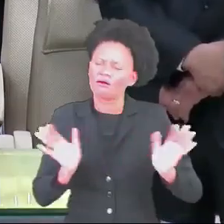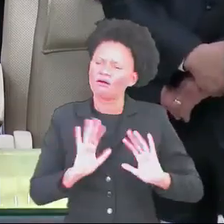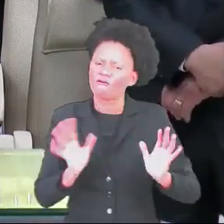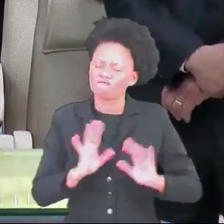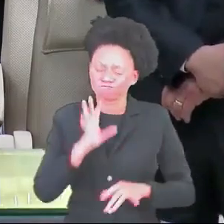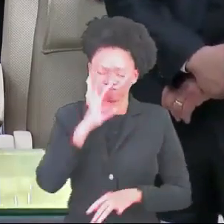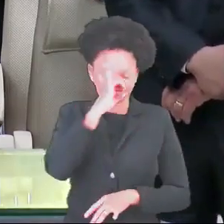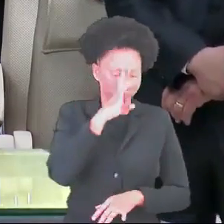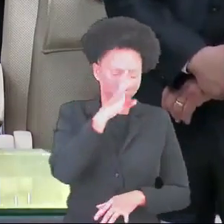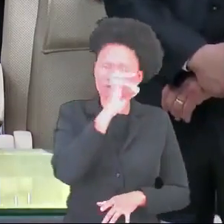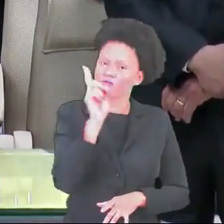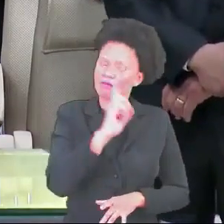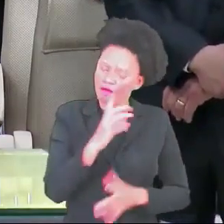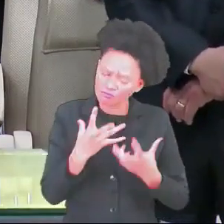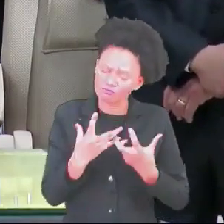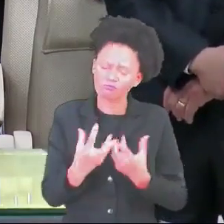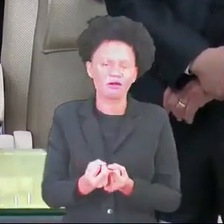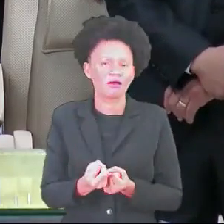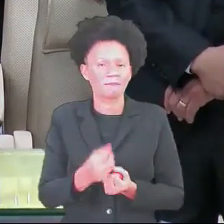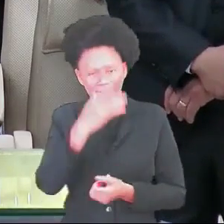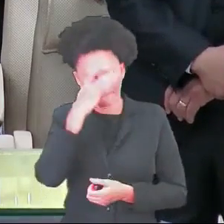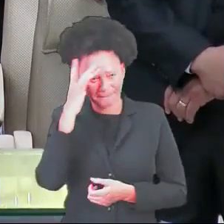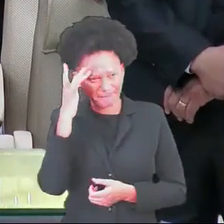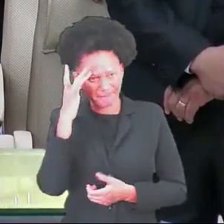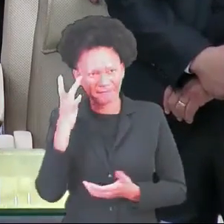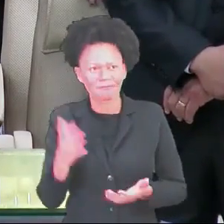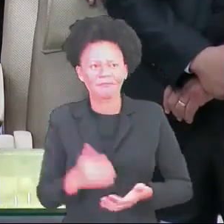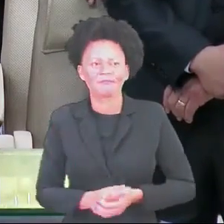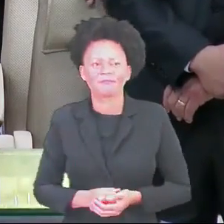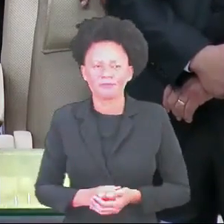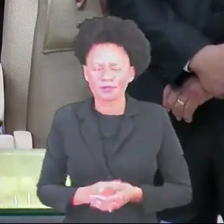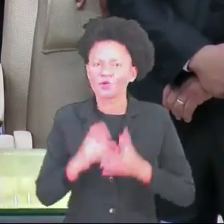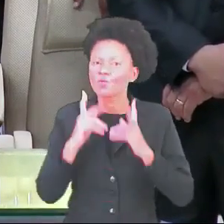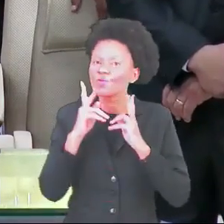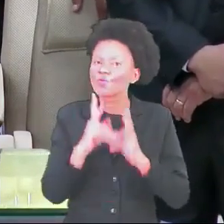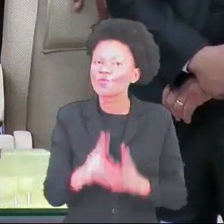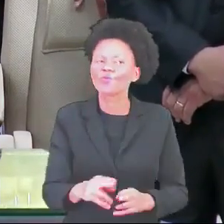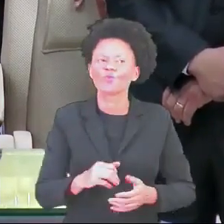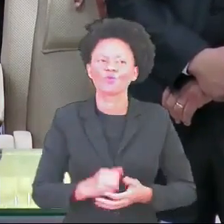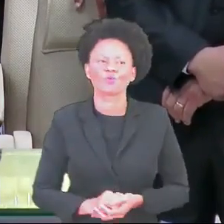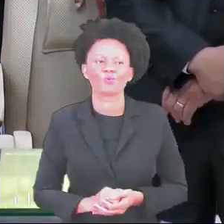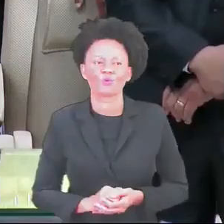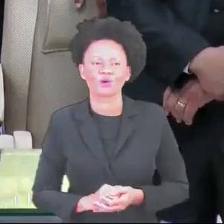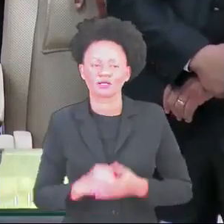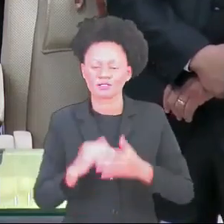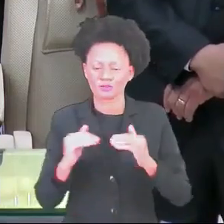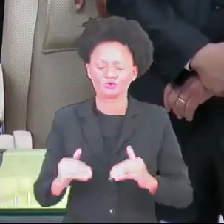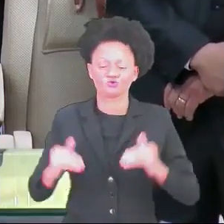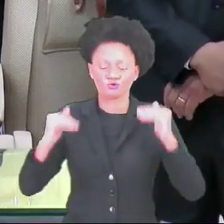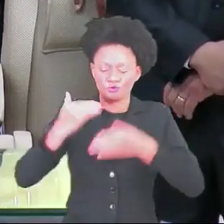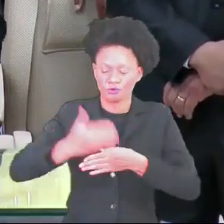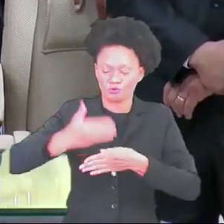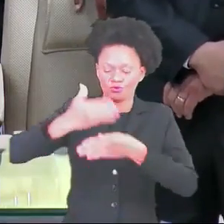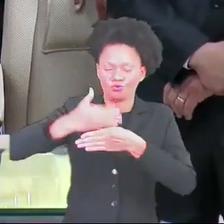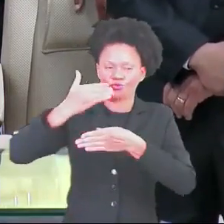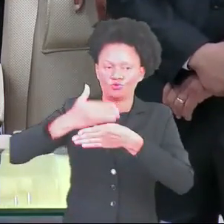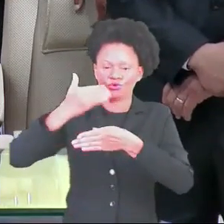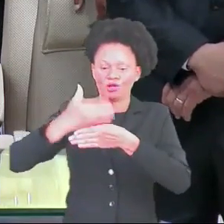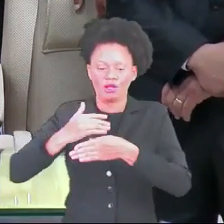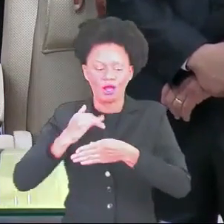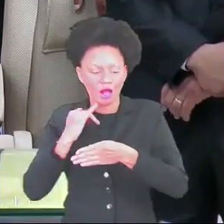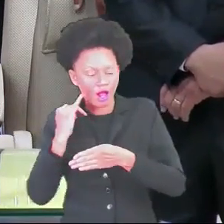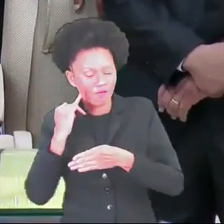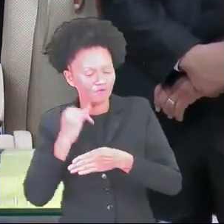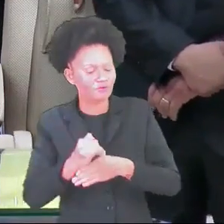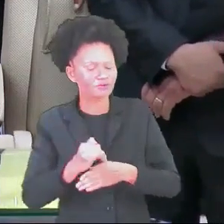alguém nessa noite? Estou como aquele que está sobre a muralha, dizendo: